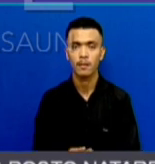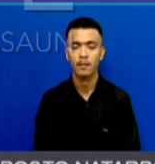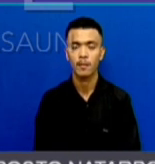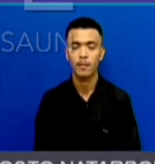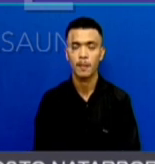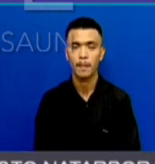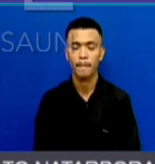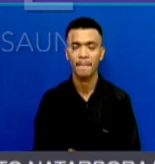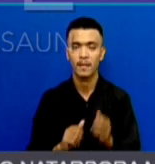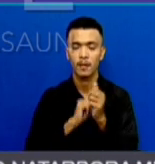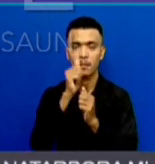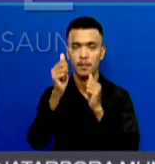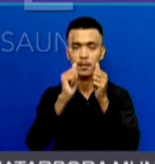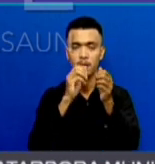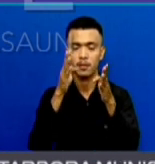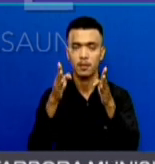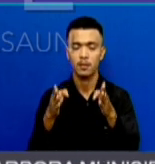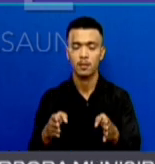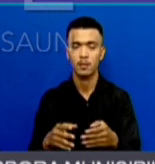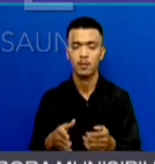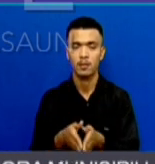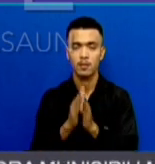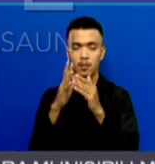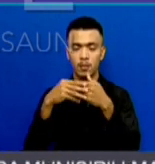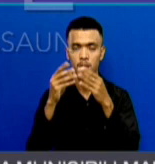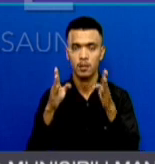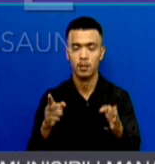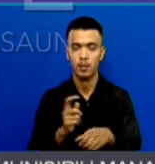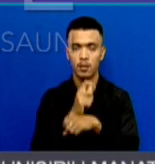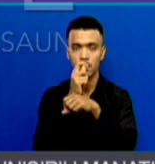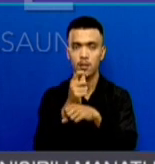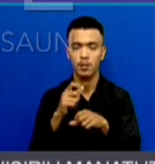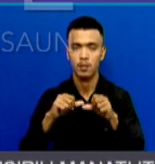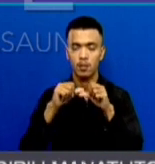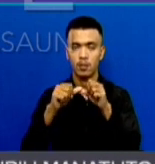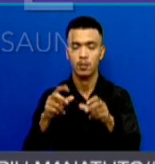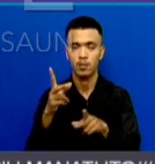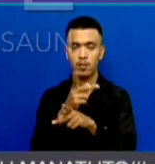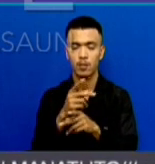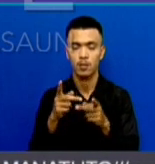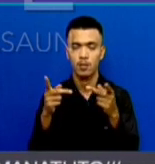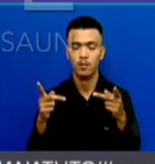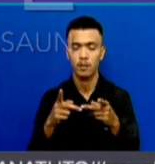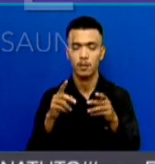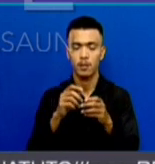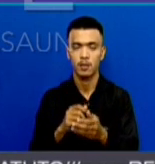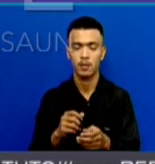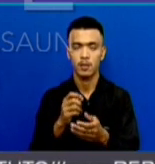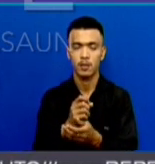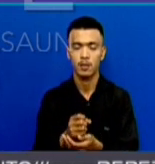Pessoal técnico pesca Tauru exige autoridade comunitária Tauru a do continua conserva marina Tauru